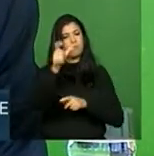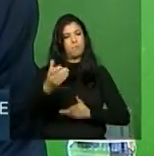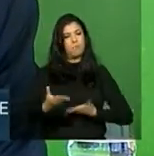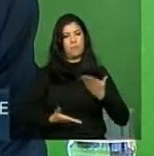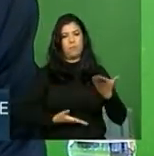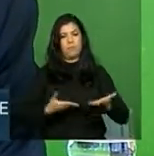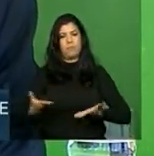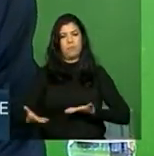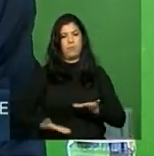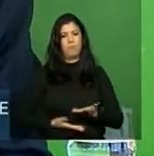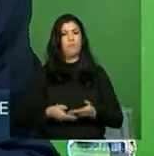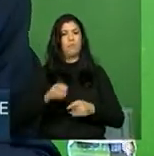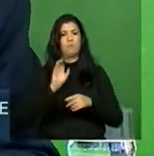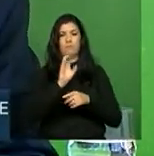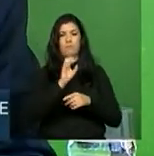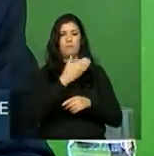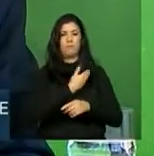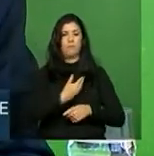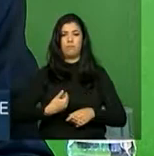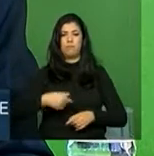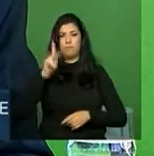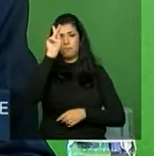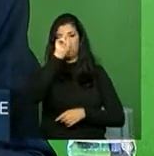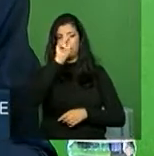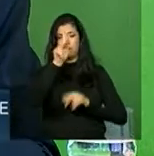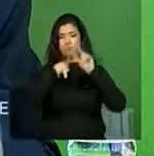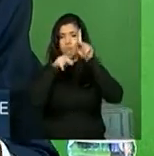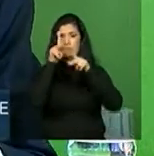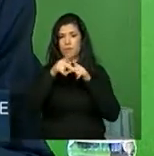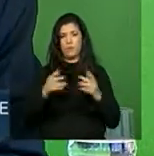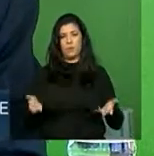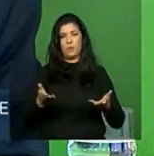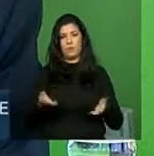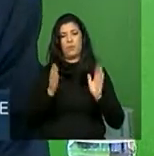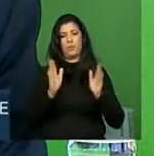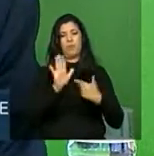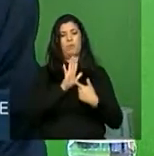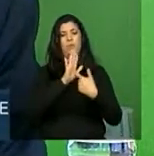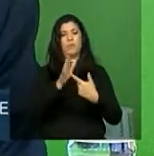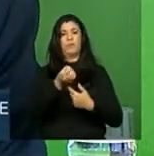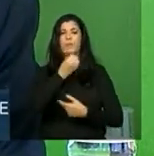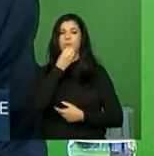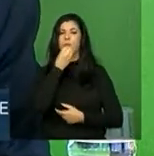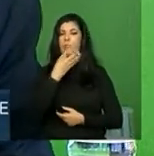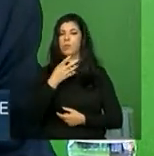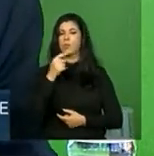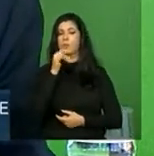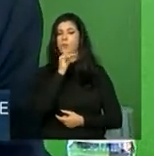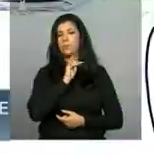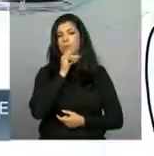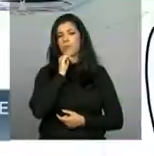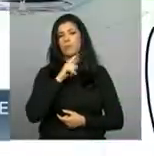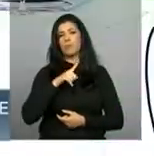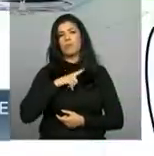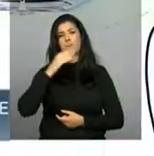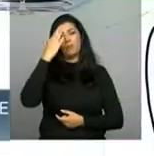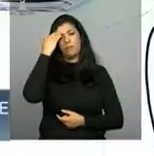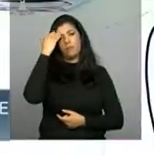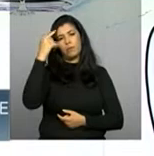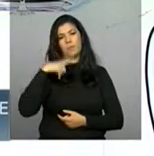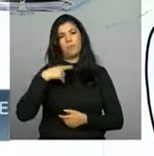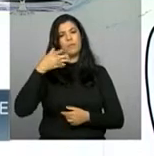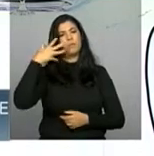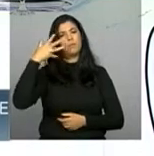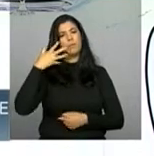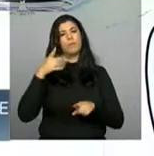serviço da população acho que nós viemos aqui hoje um bom exemplo de maturidade